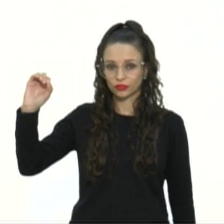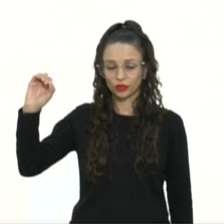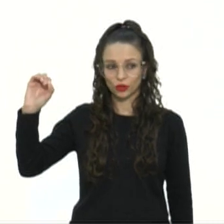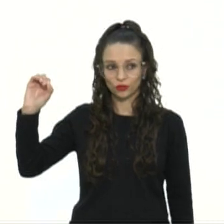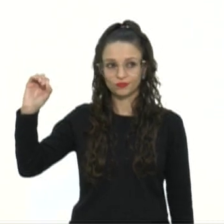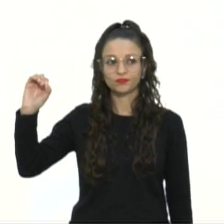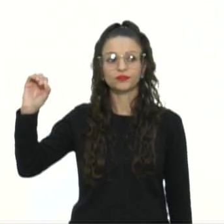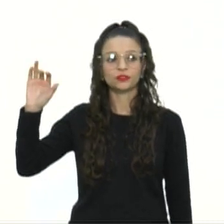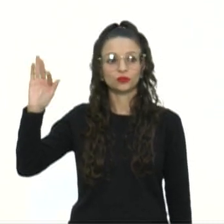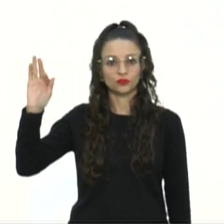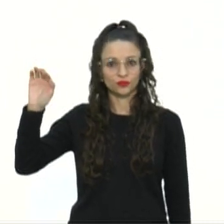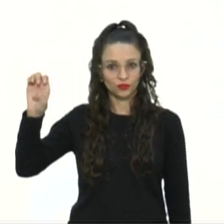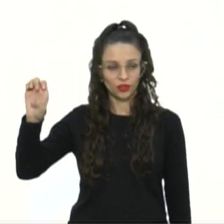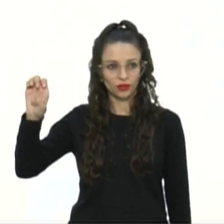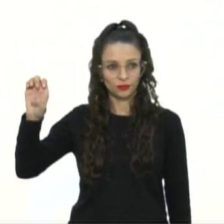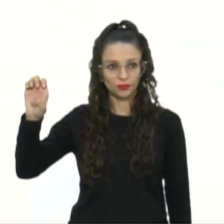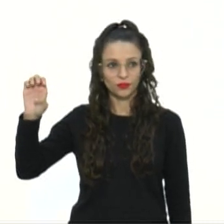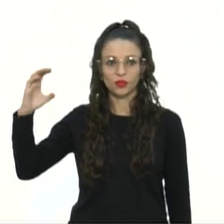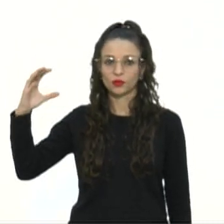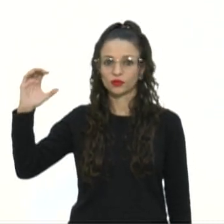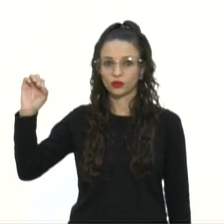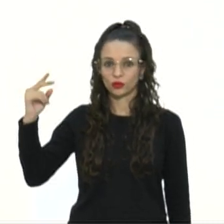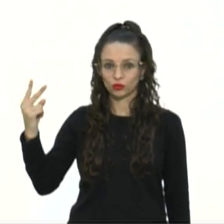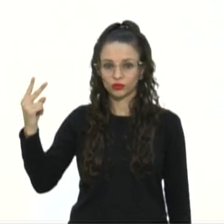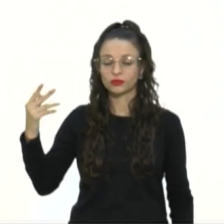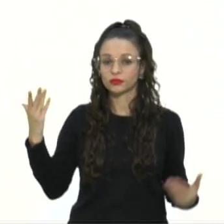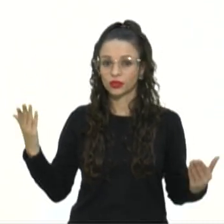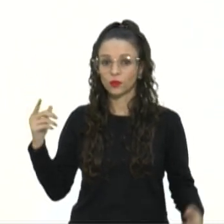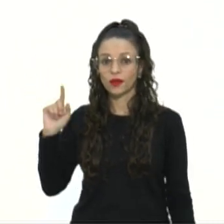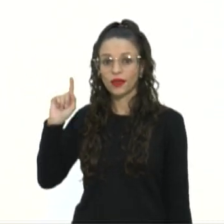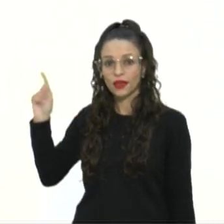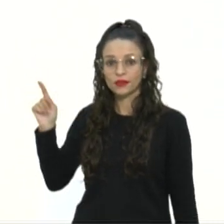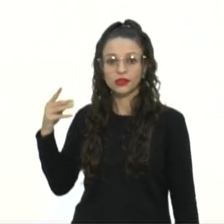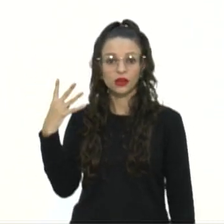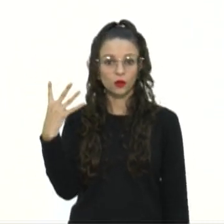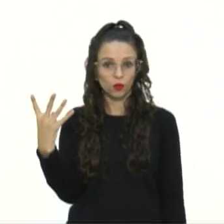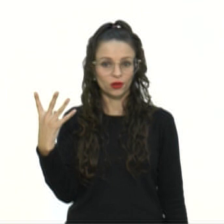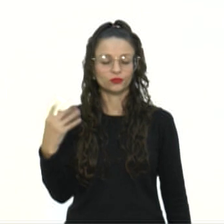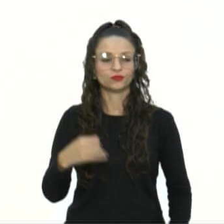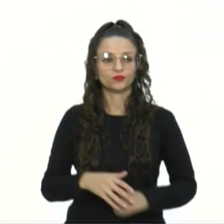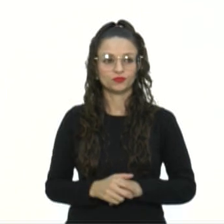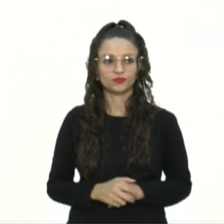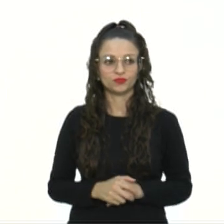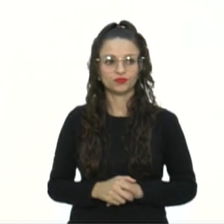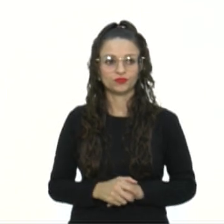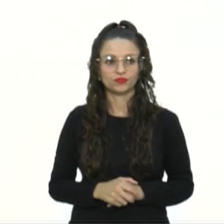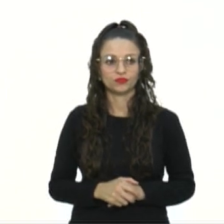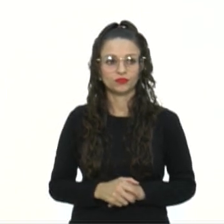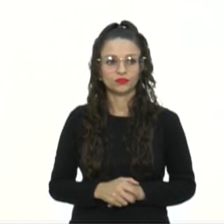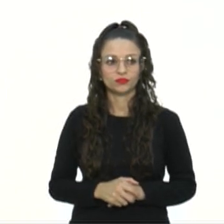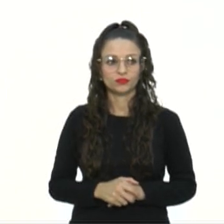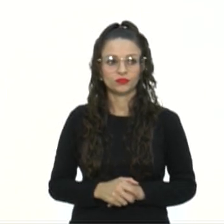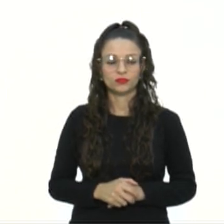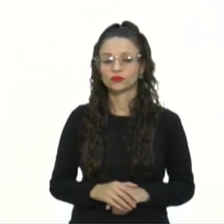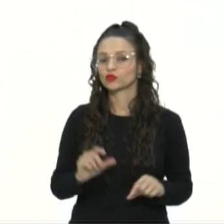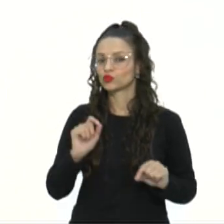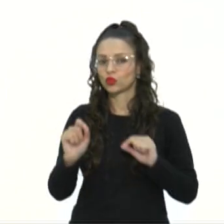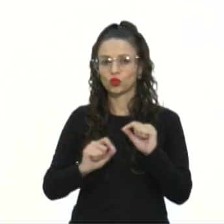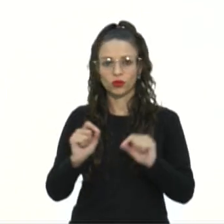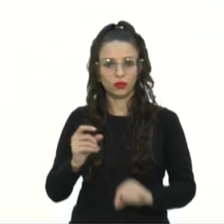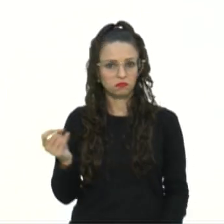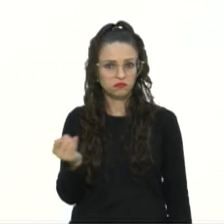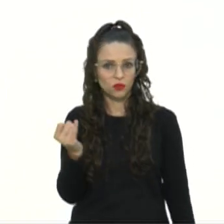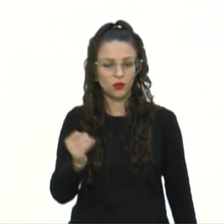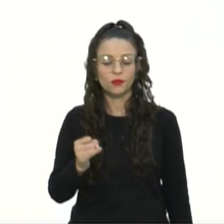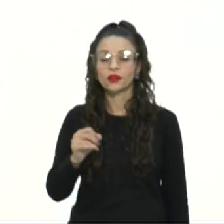o Fe e o CO2. Então são essas 4 as de interesse. E as que não são de interesse a gente